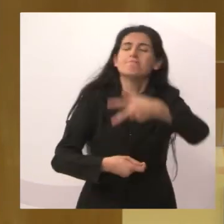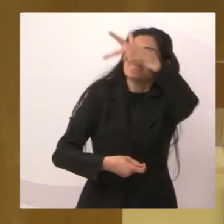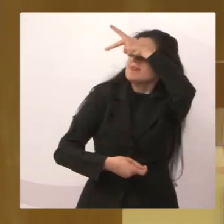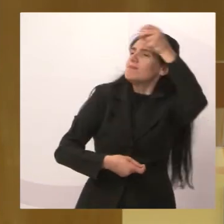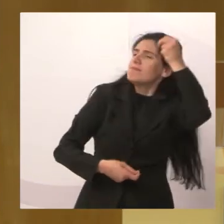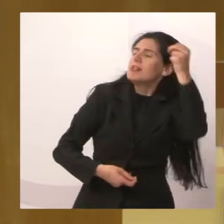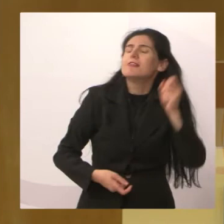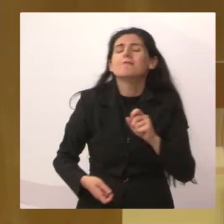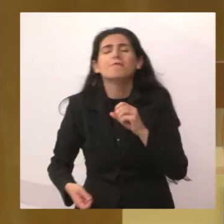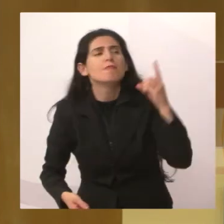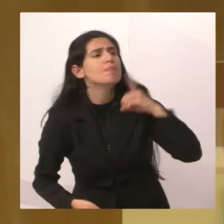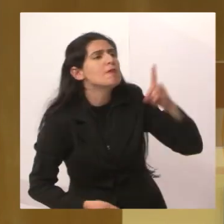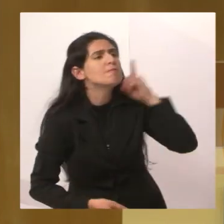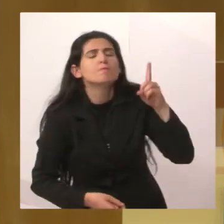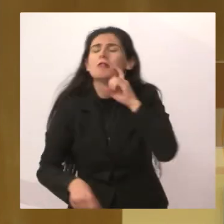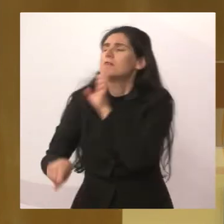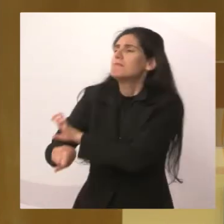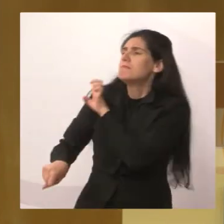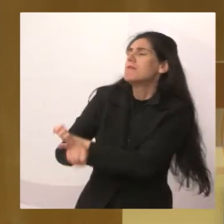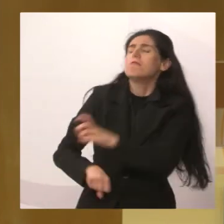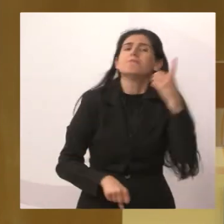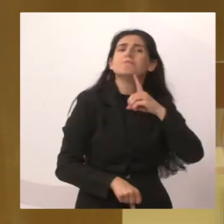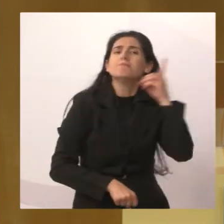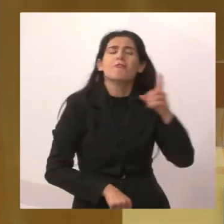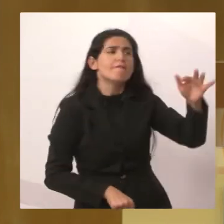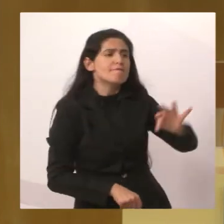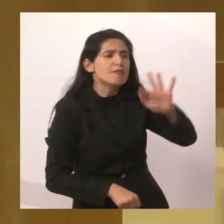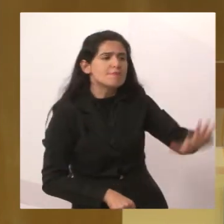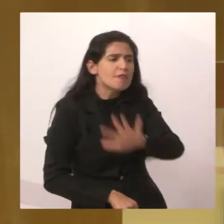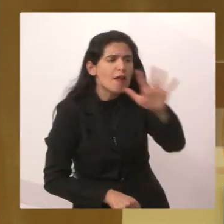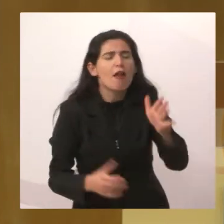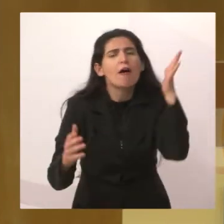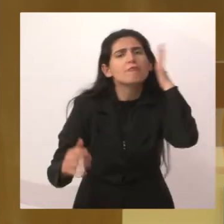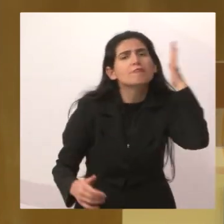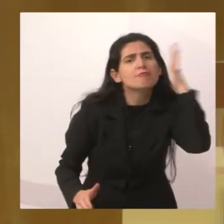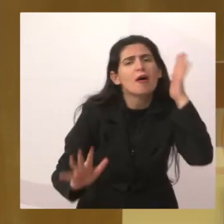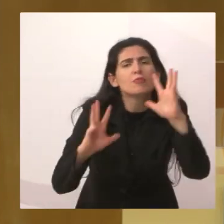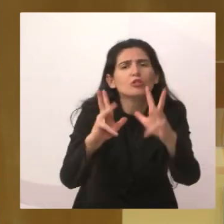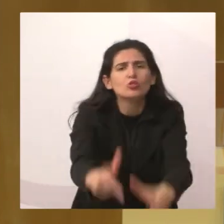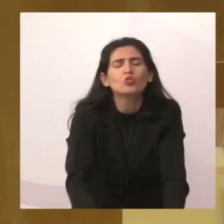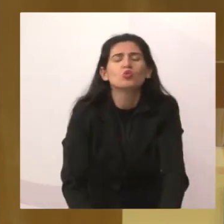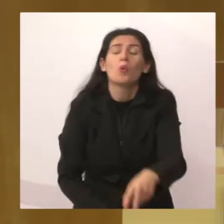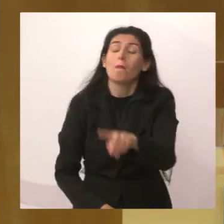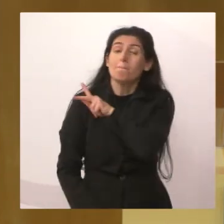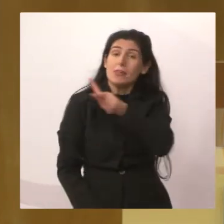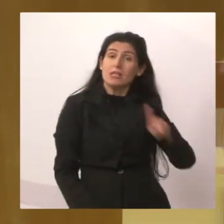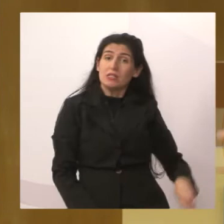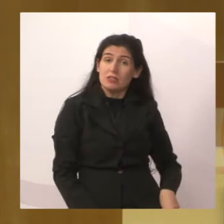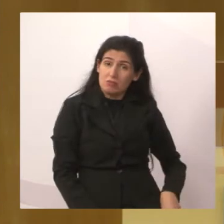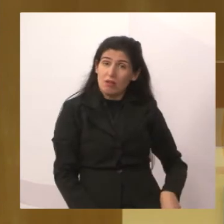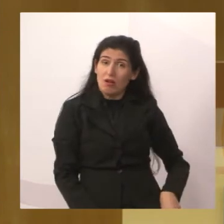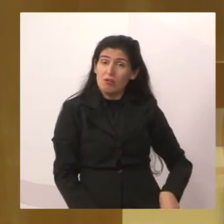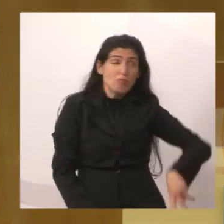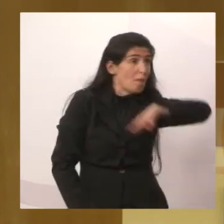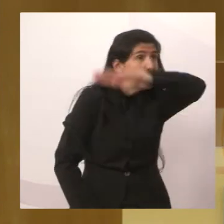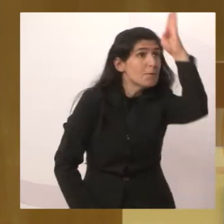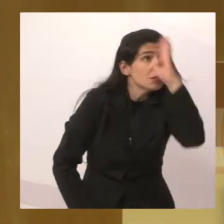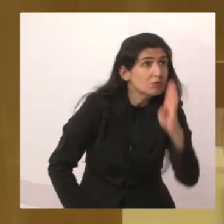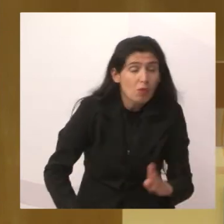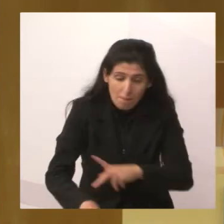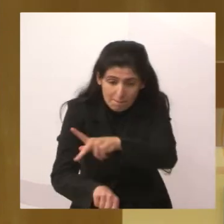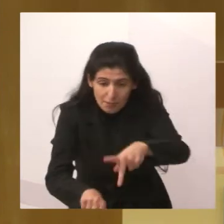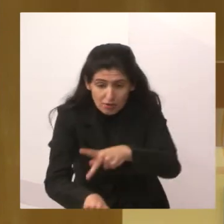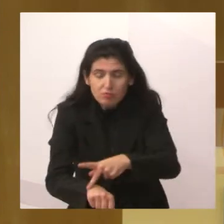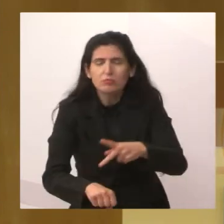que o deputado estadual e federal está fazendo. Hoje sabe o que o presidente da República está fazendo. Antigamente você não tinha, mas